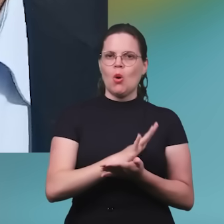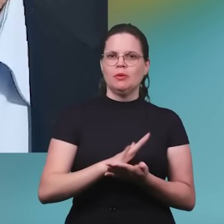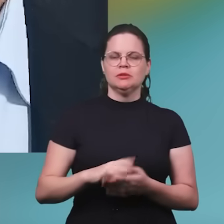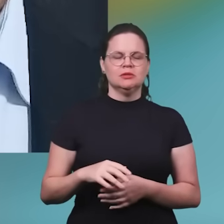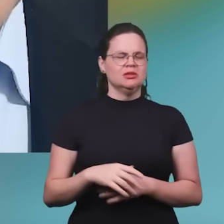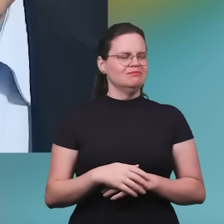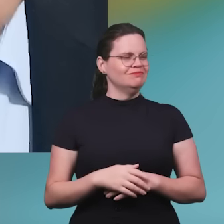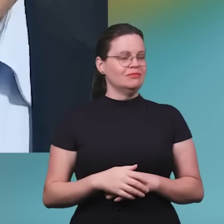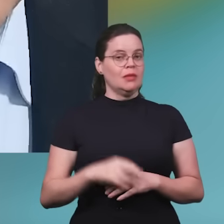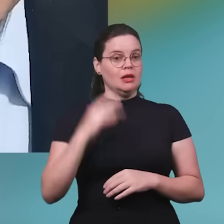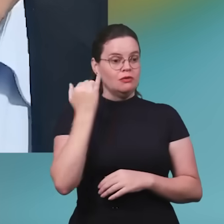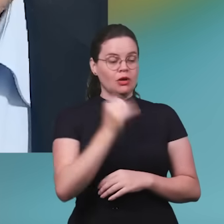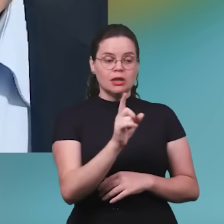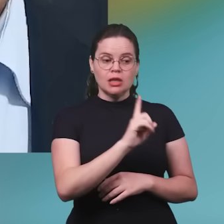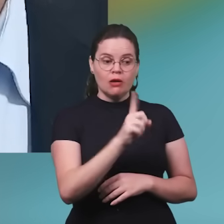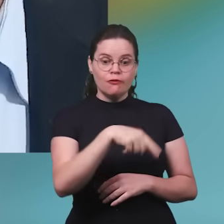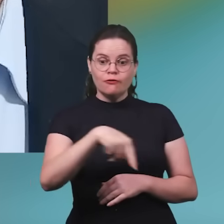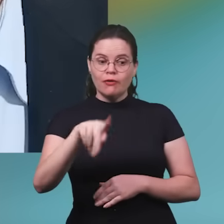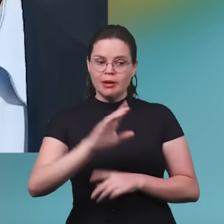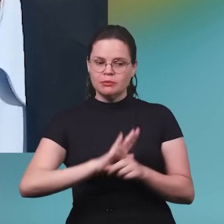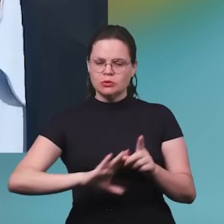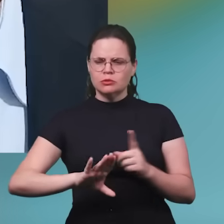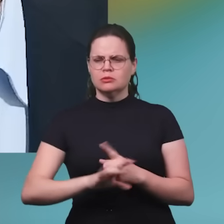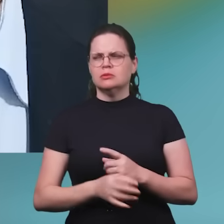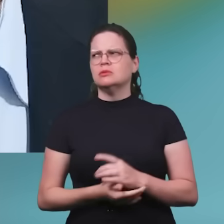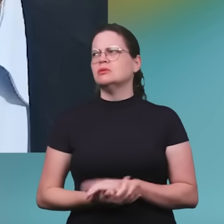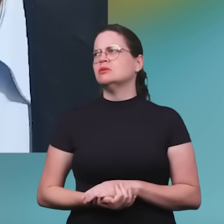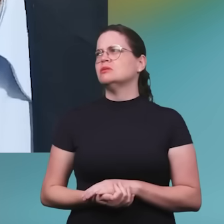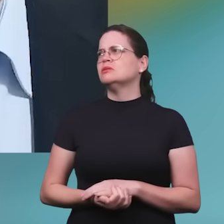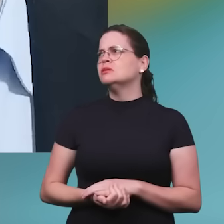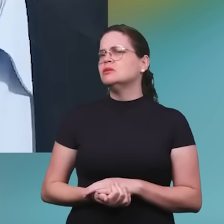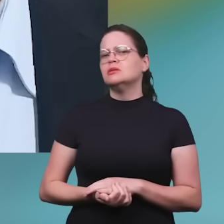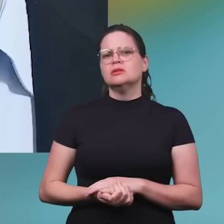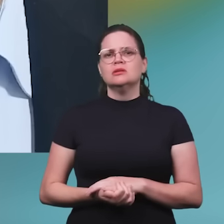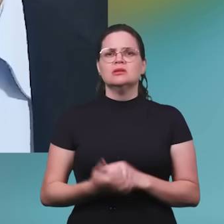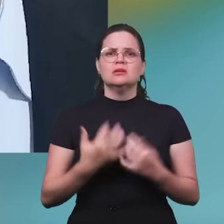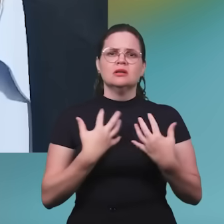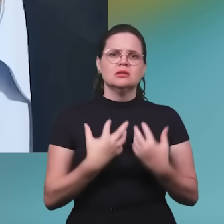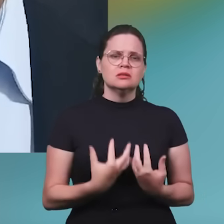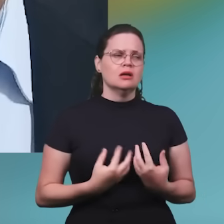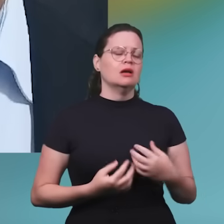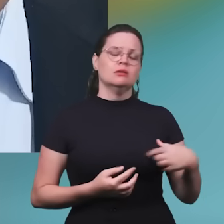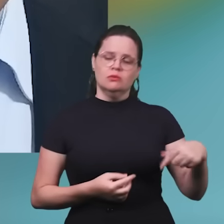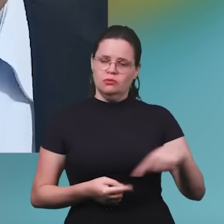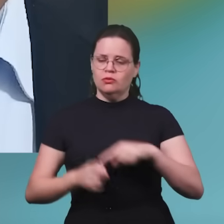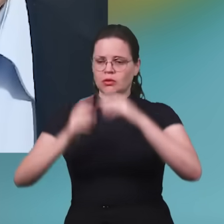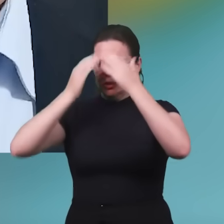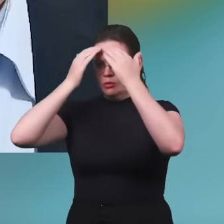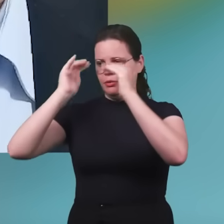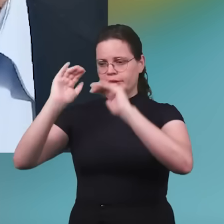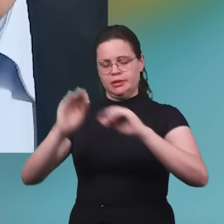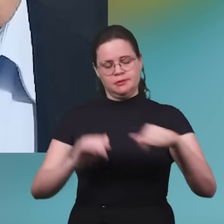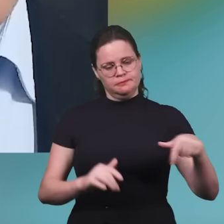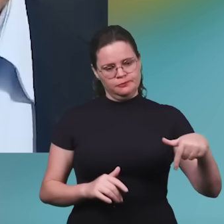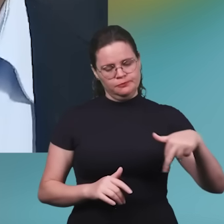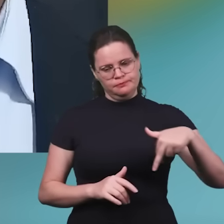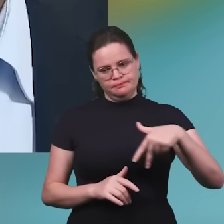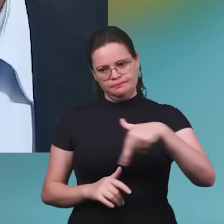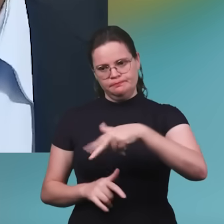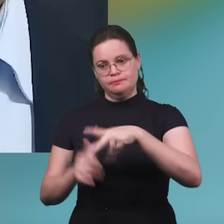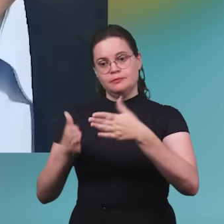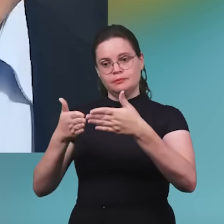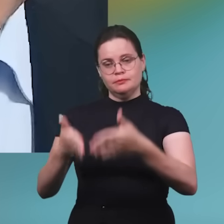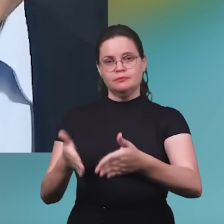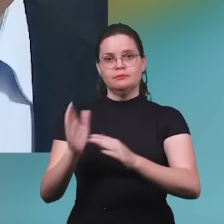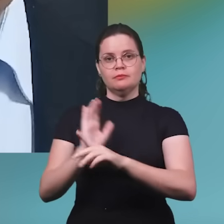Senhor disse que não era para ele ficar, era para ele ir ao culto. Ele foi ao culto. Chegou no culto,